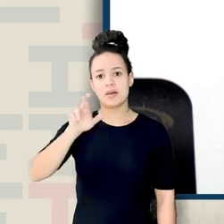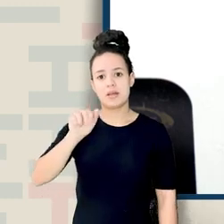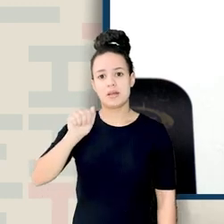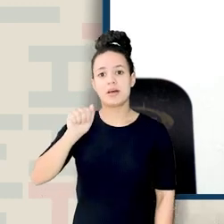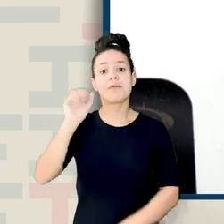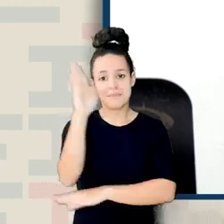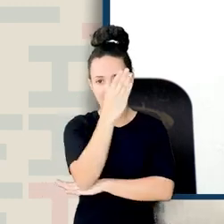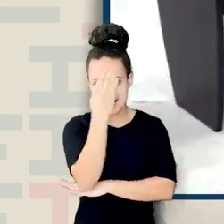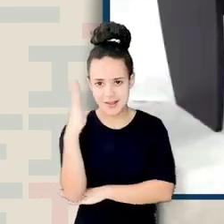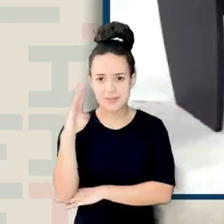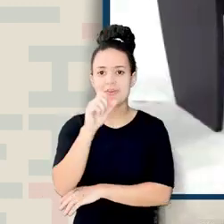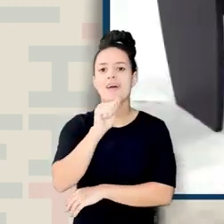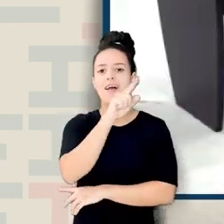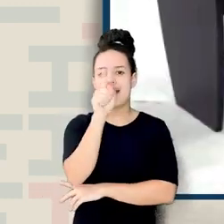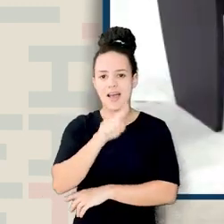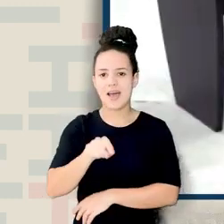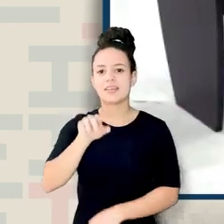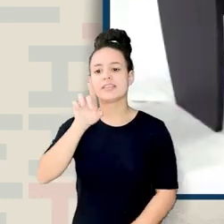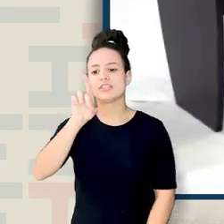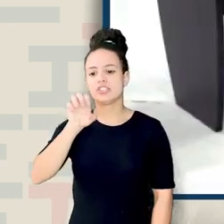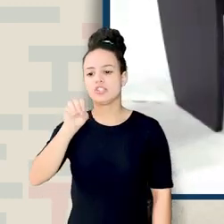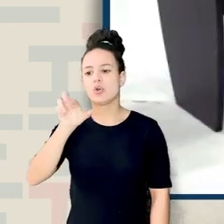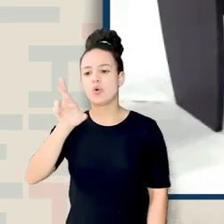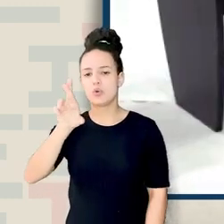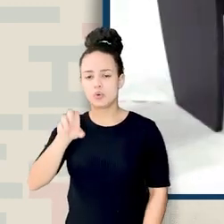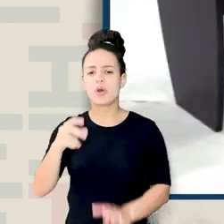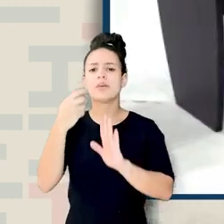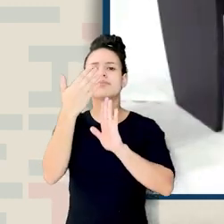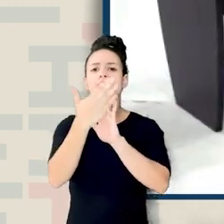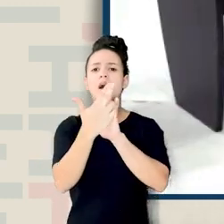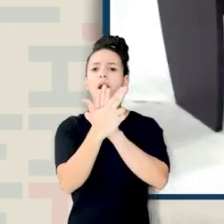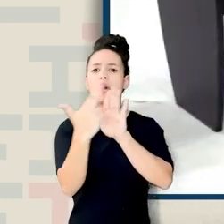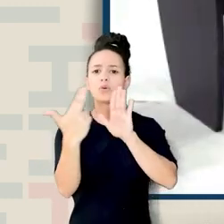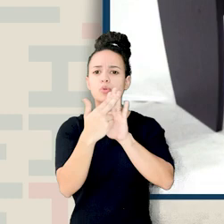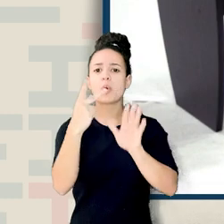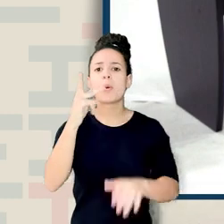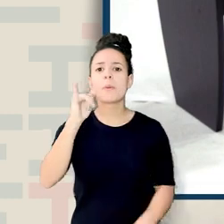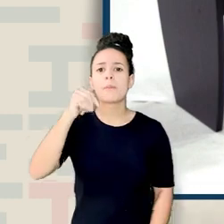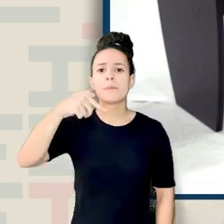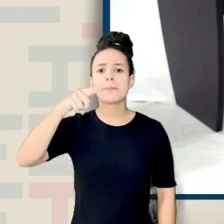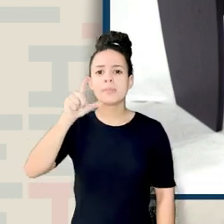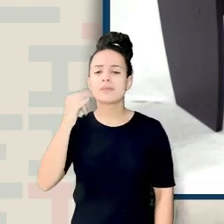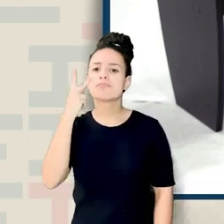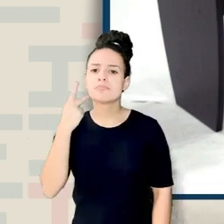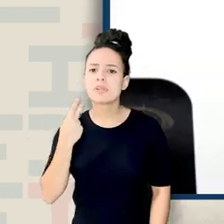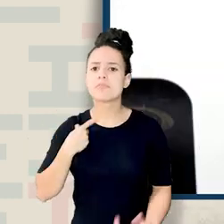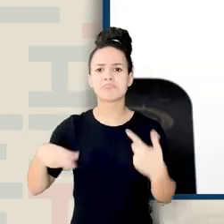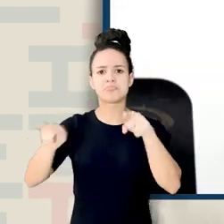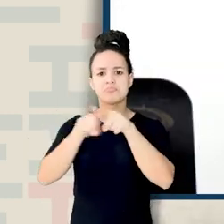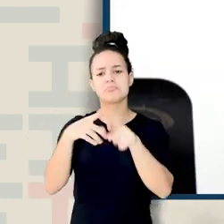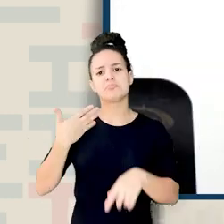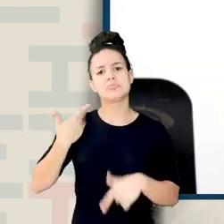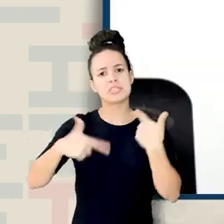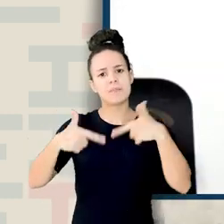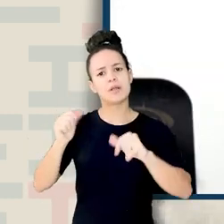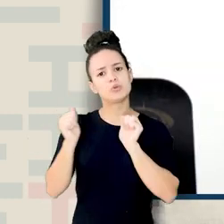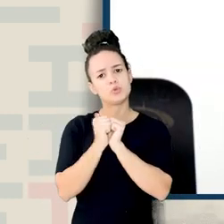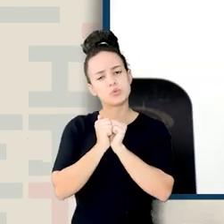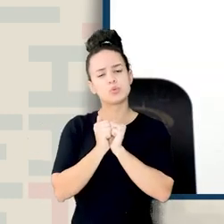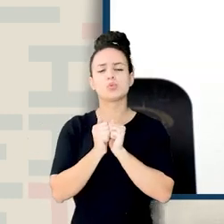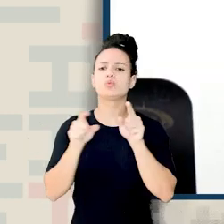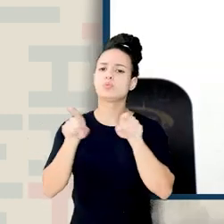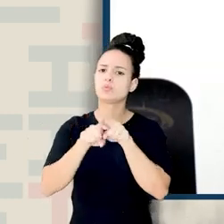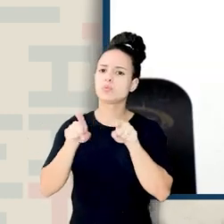São livros de autoria do Pingo de Fortaleza, parceiro de trabalho, compositor daqui de Fortaleza, onde fiz o último